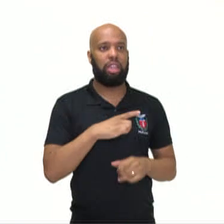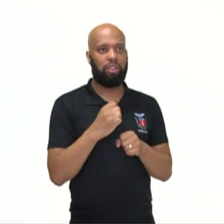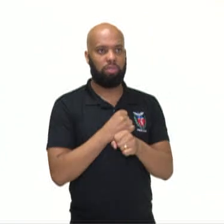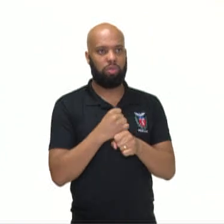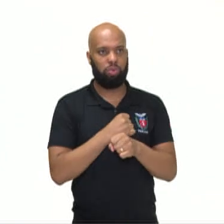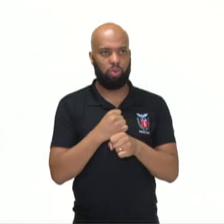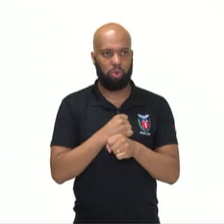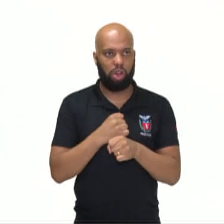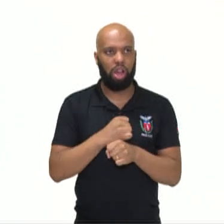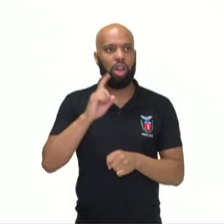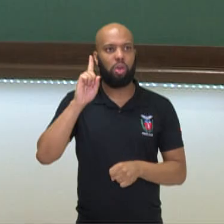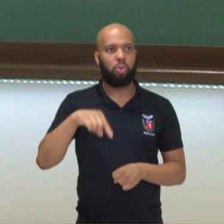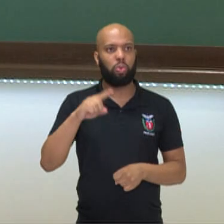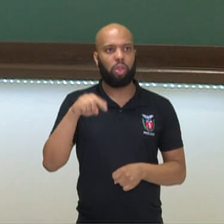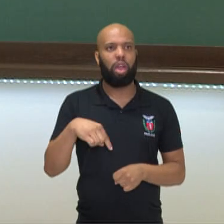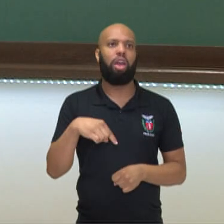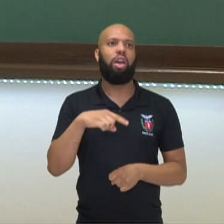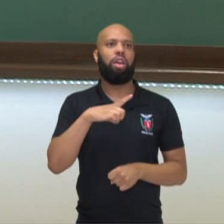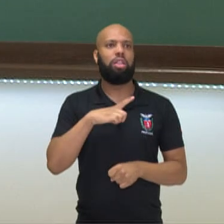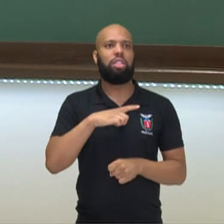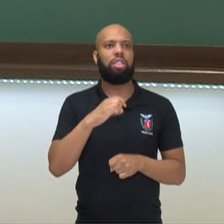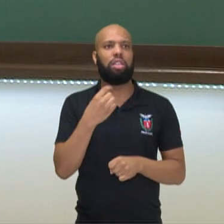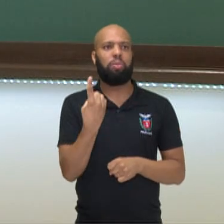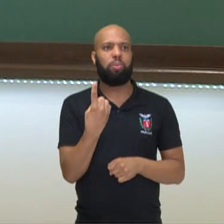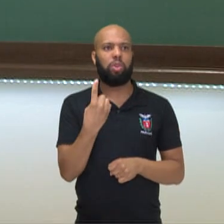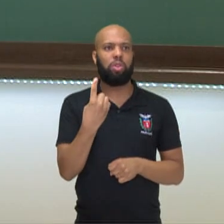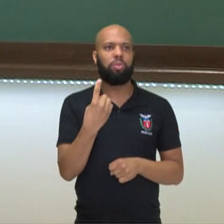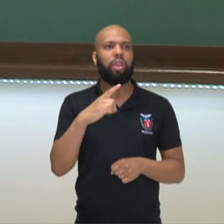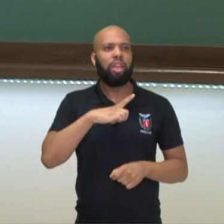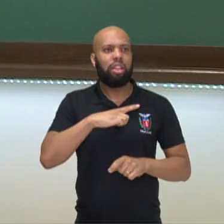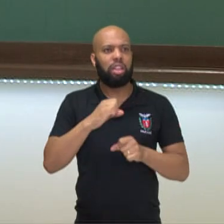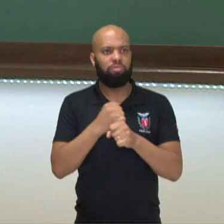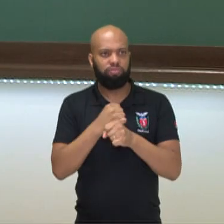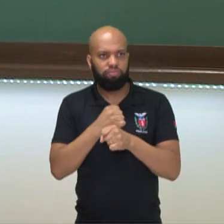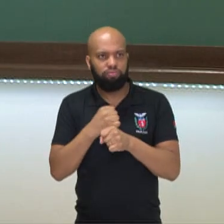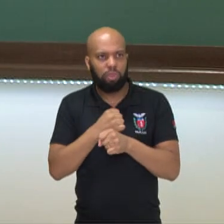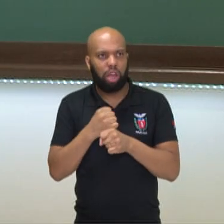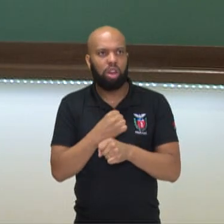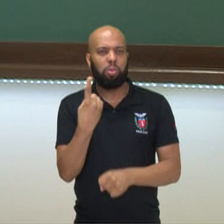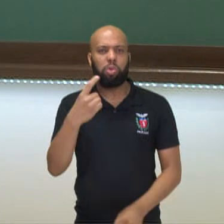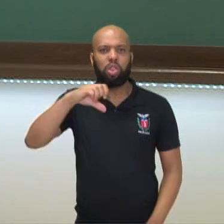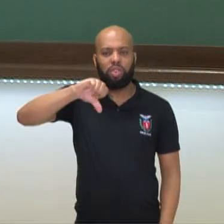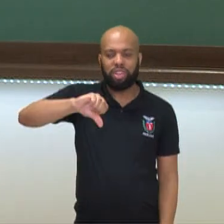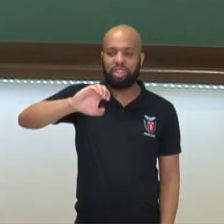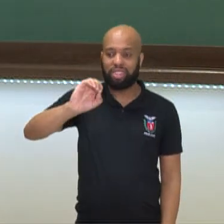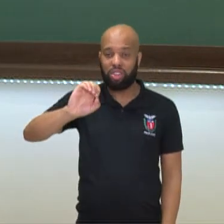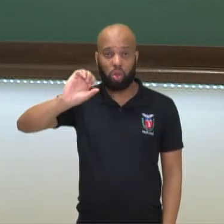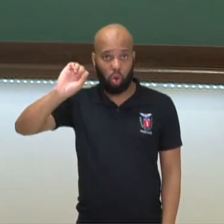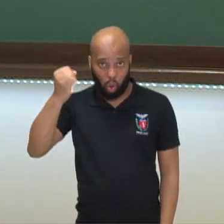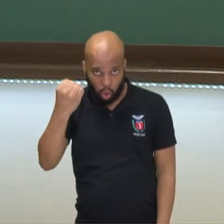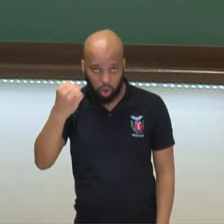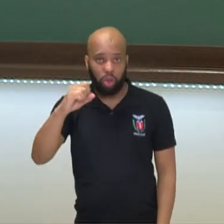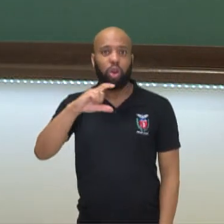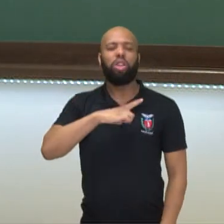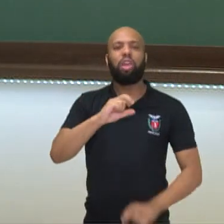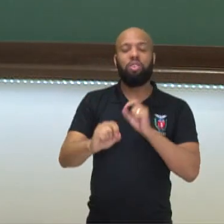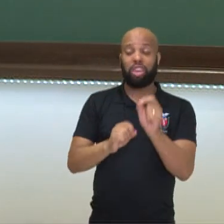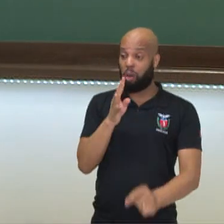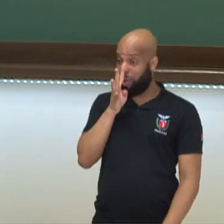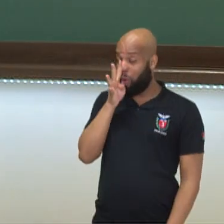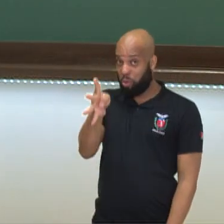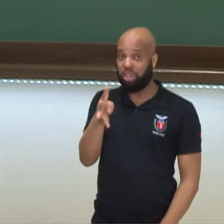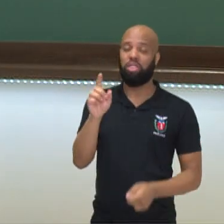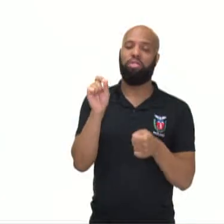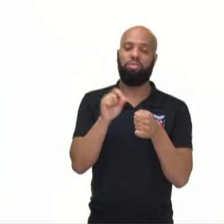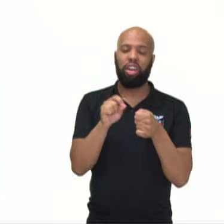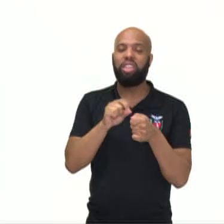foi publicamente acusado de massacre aos povos indígenas. Essa acusação aconteceu